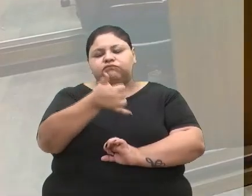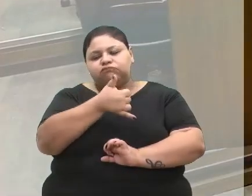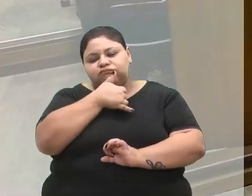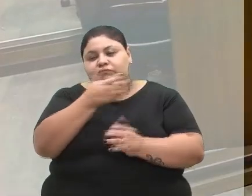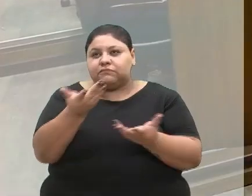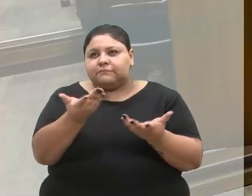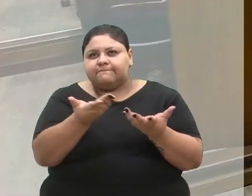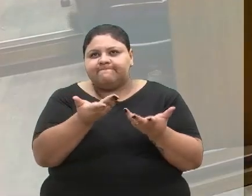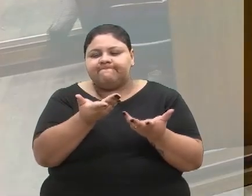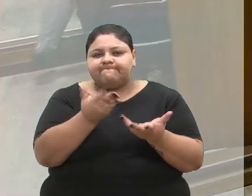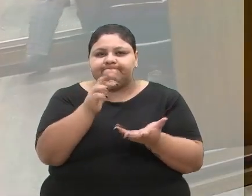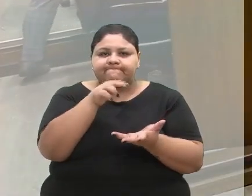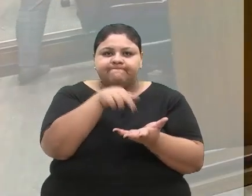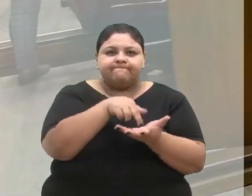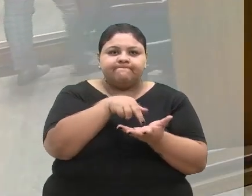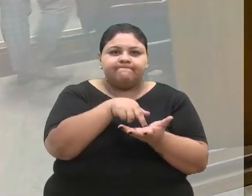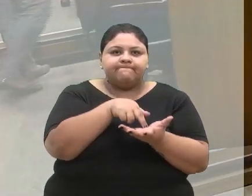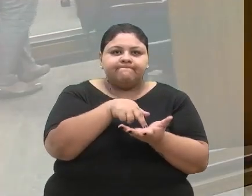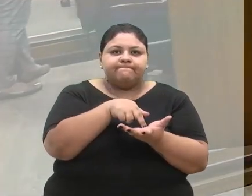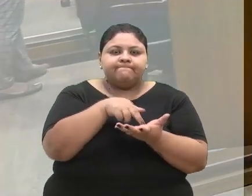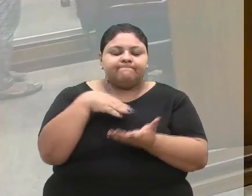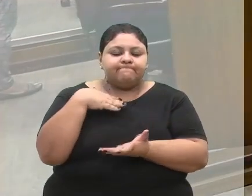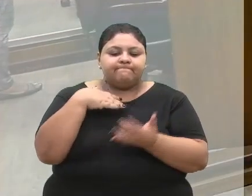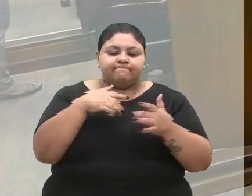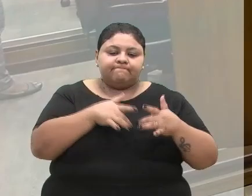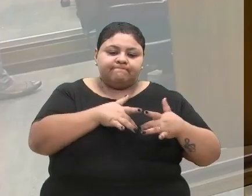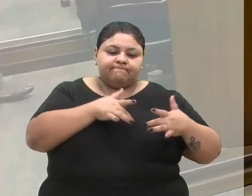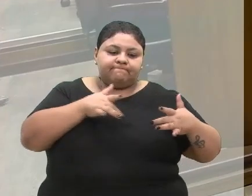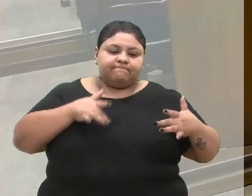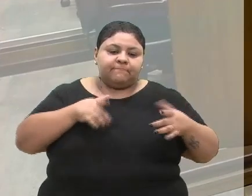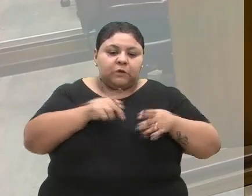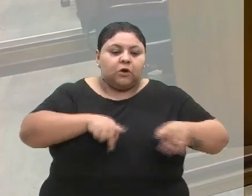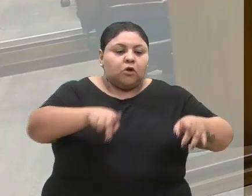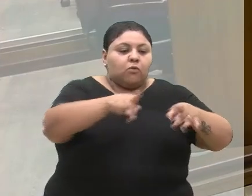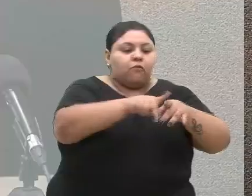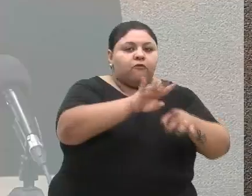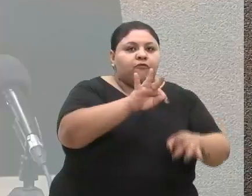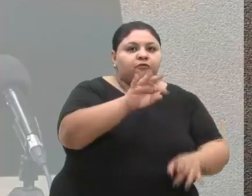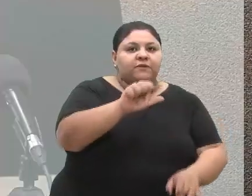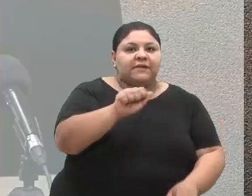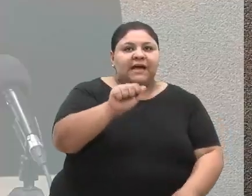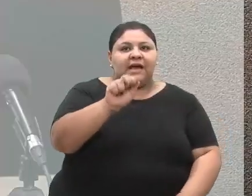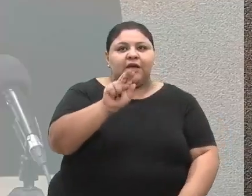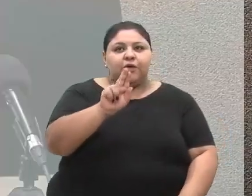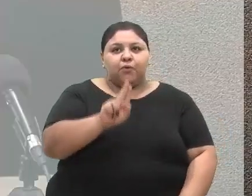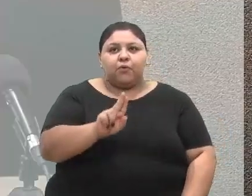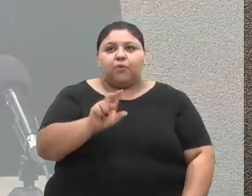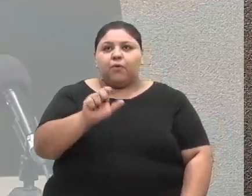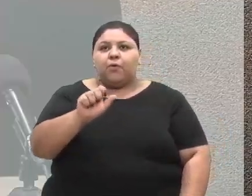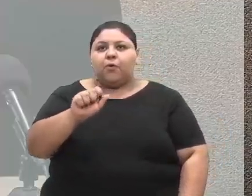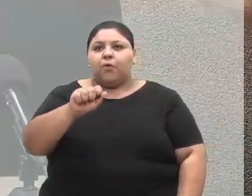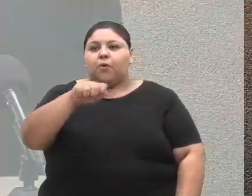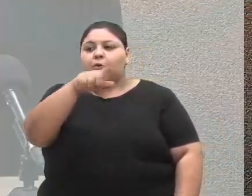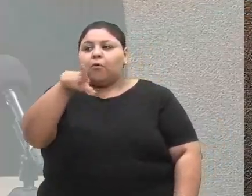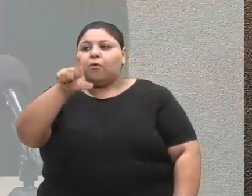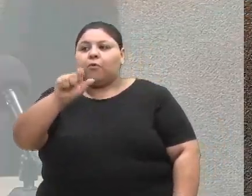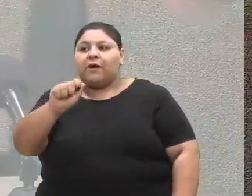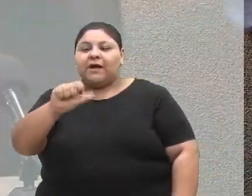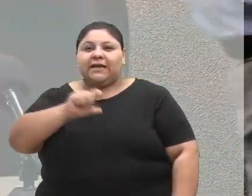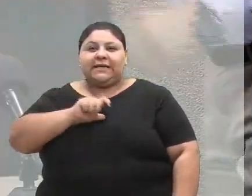realidade, me solidarizar ao povo de Taiwan, que sofreu aquele terrível terremoto.